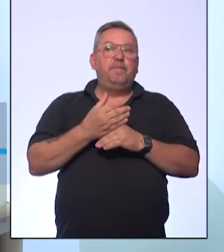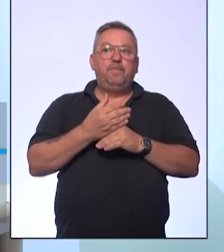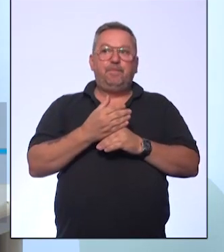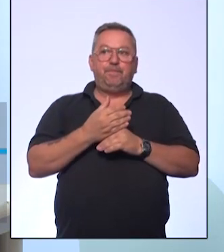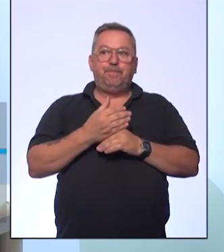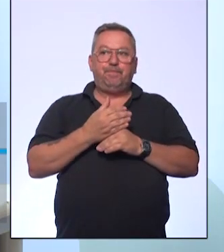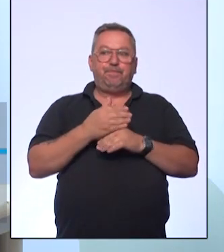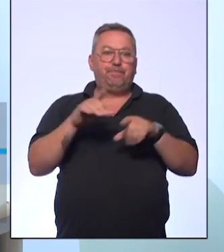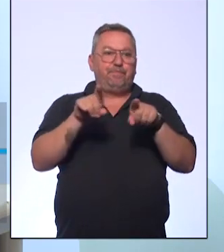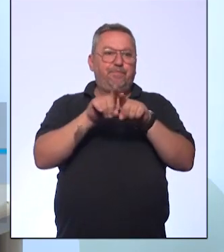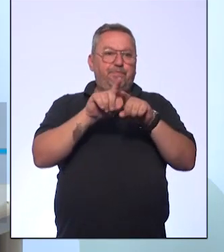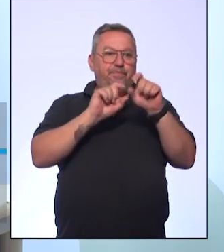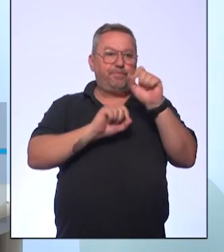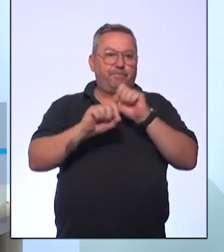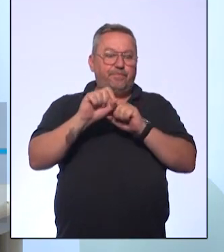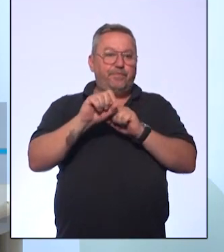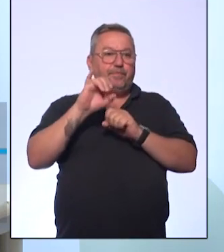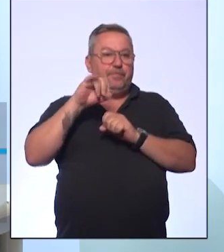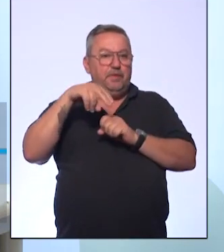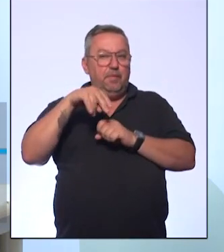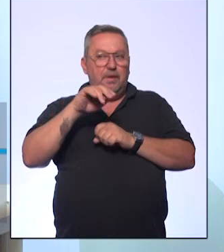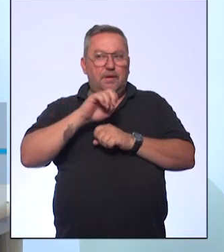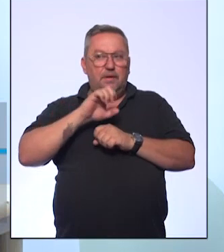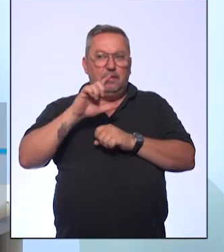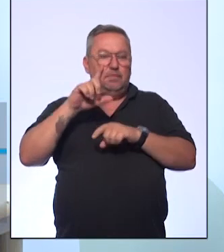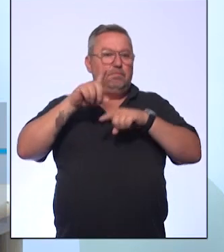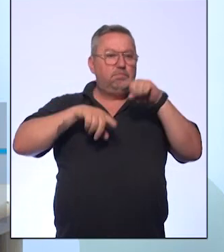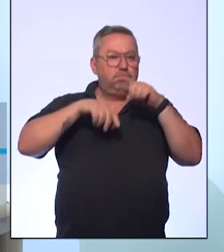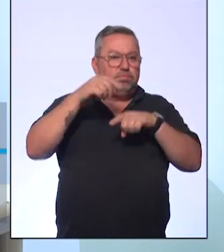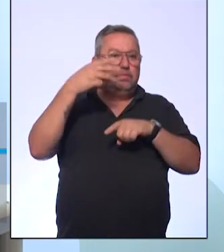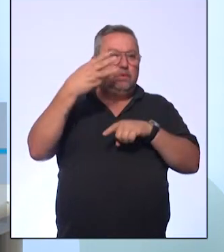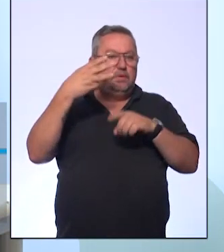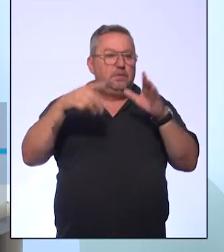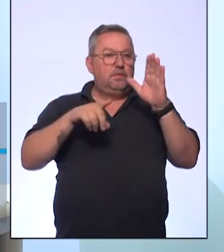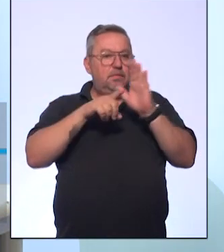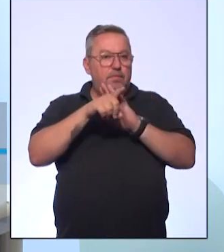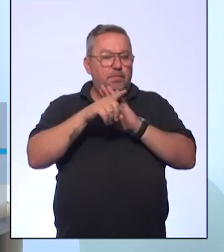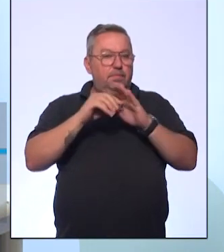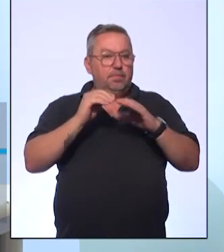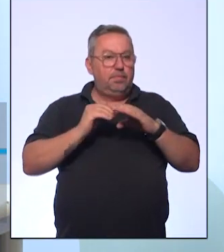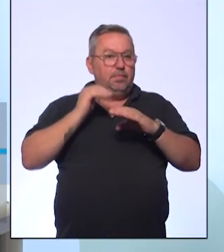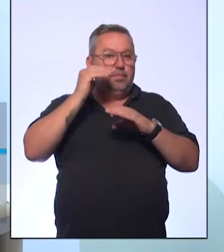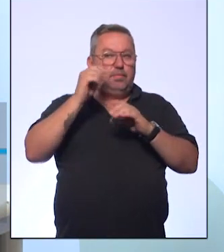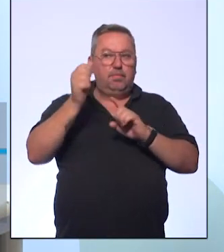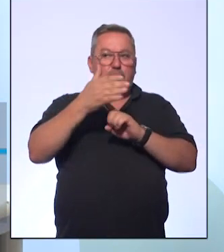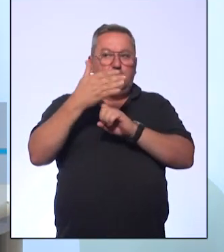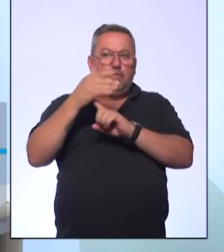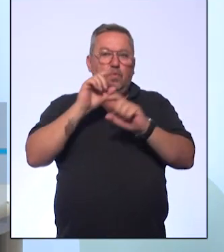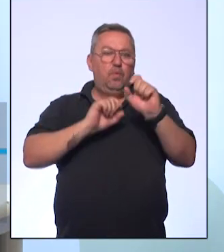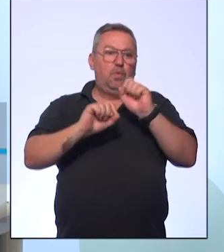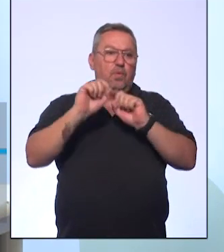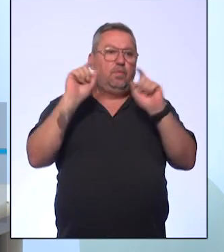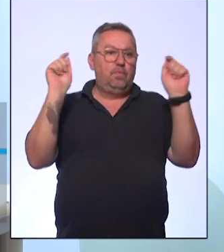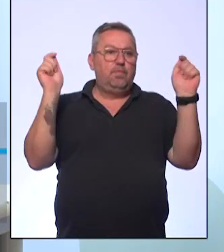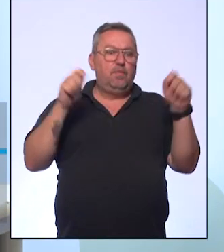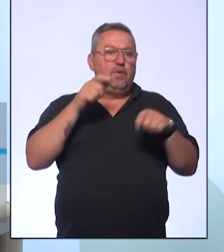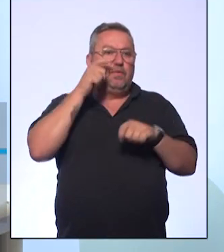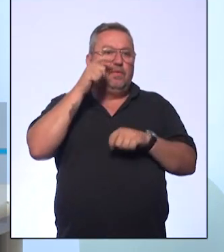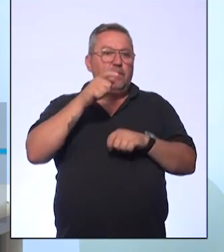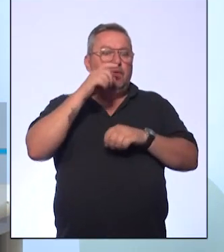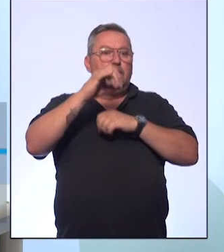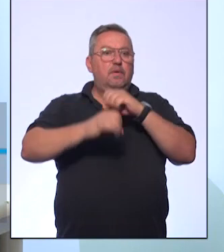o fluxo imaterial. E a terceira questão, o avanço tecnológico, ou seja, com o advento